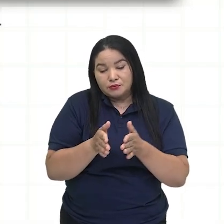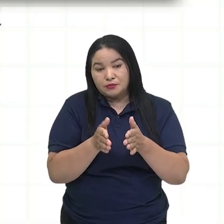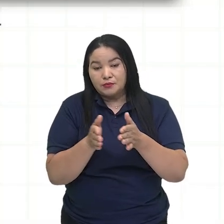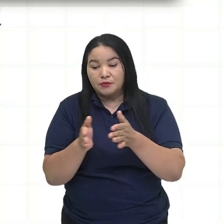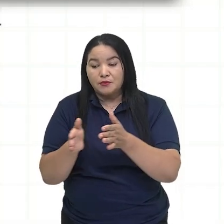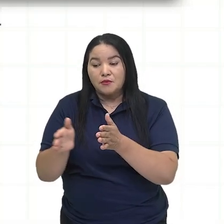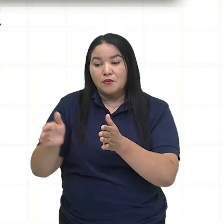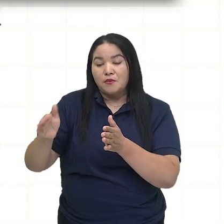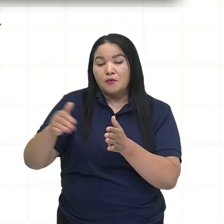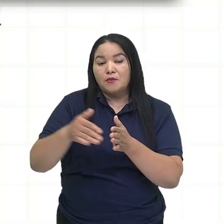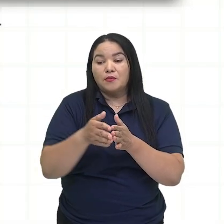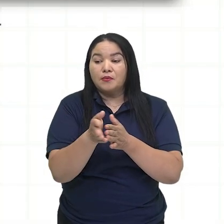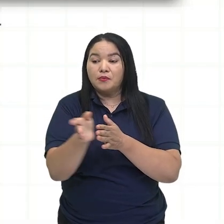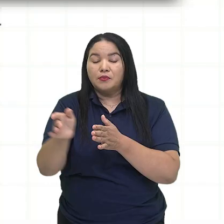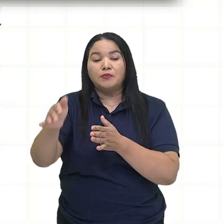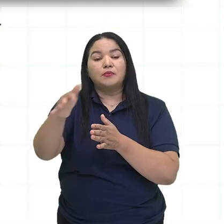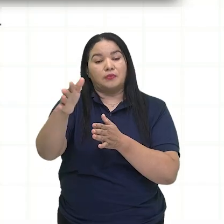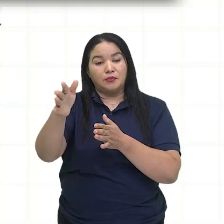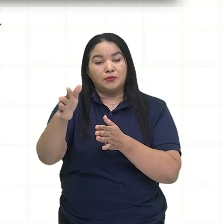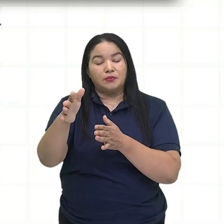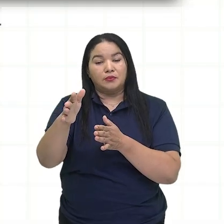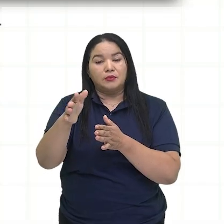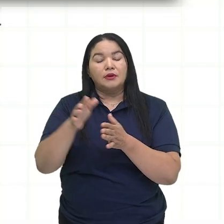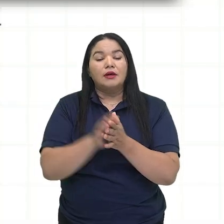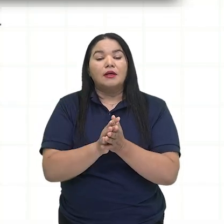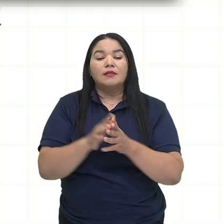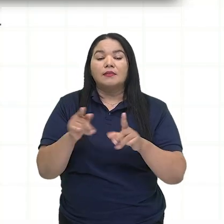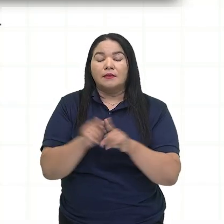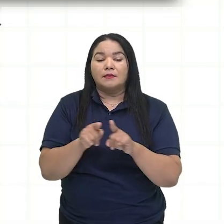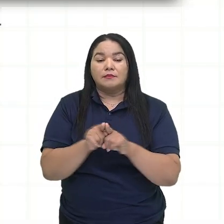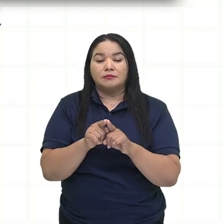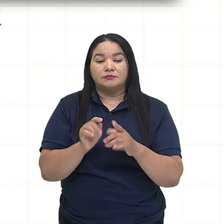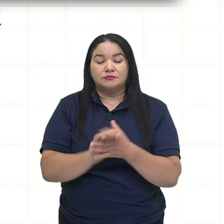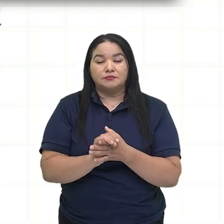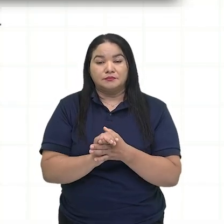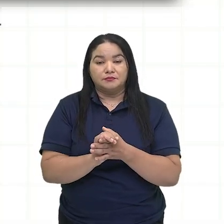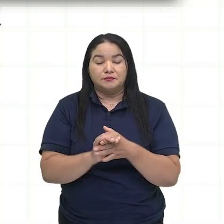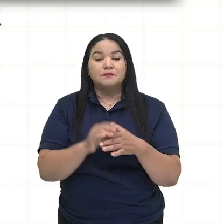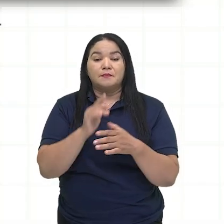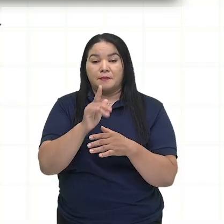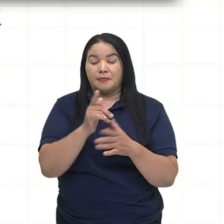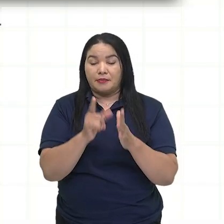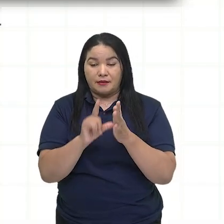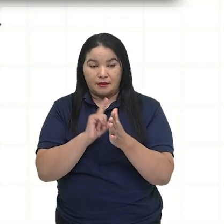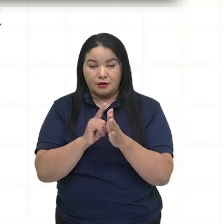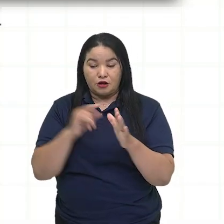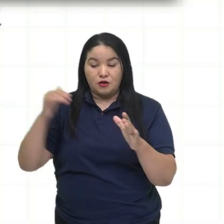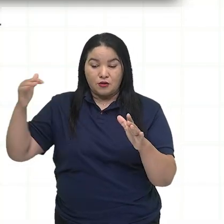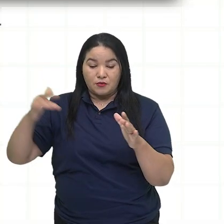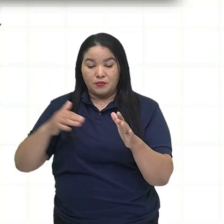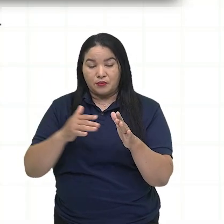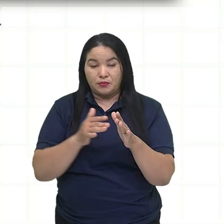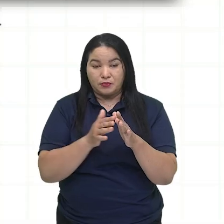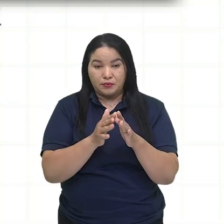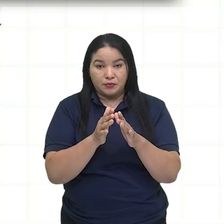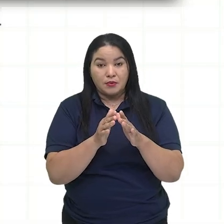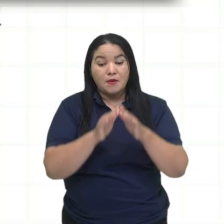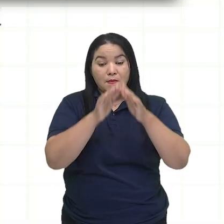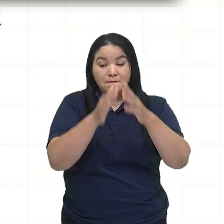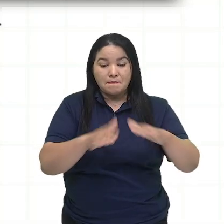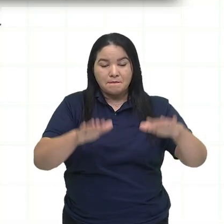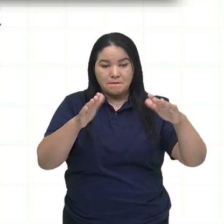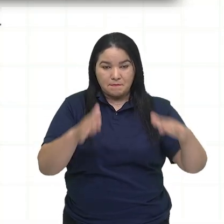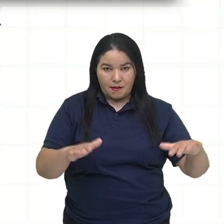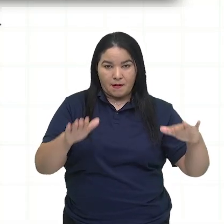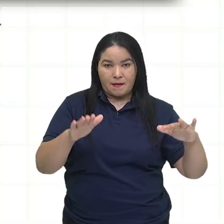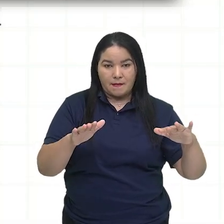e saía, na verdade, quando ele entrou aqui, ele ainda era o mar, né?